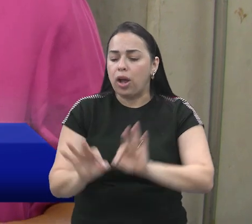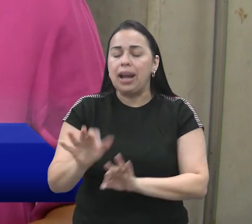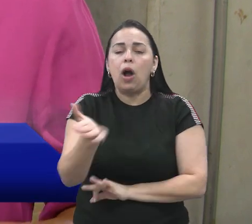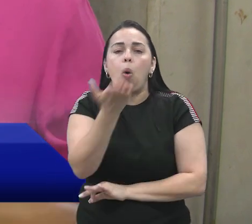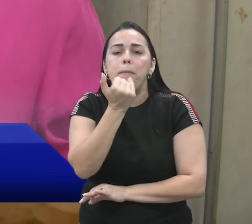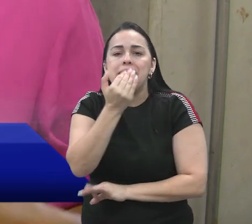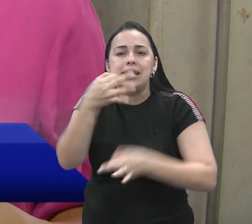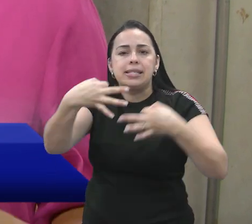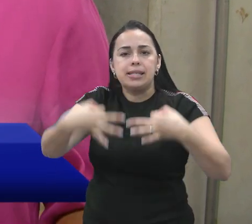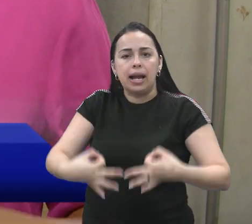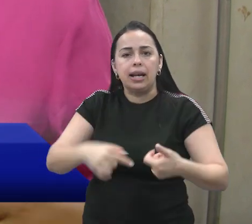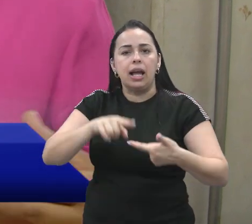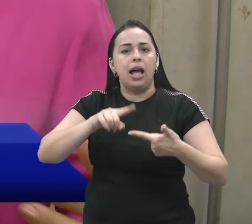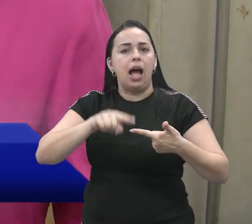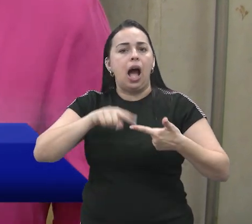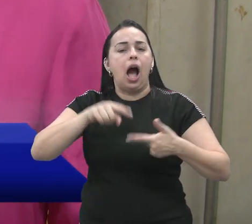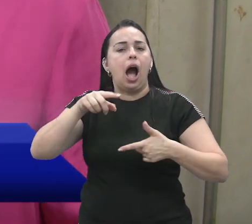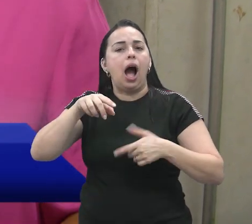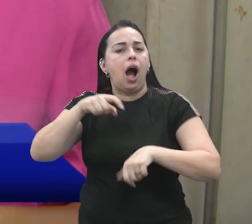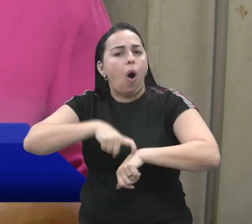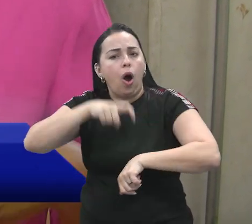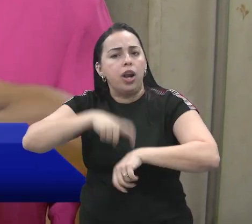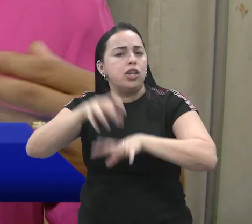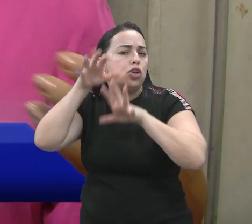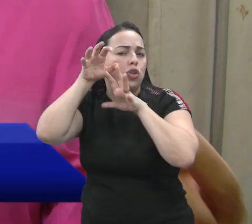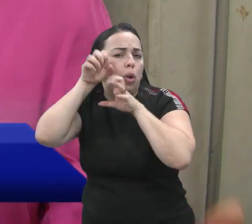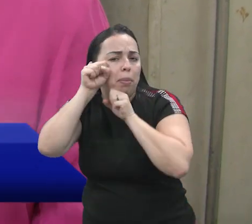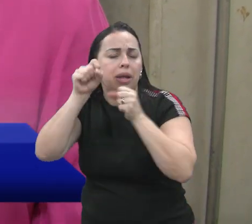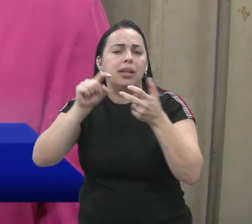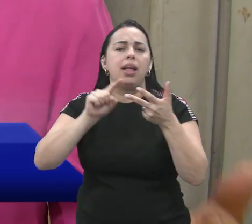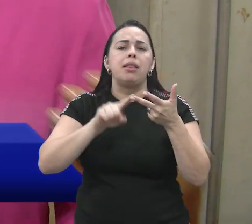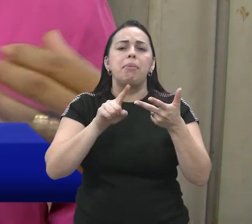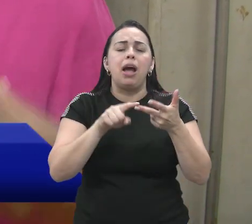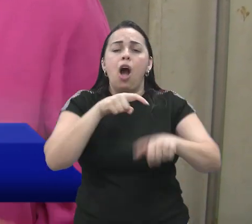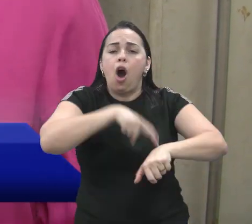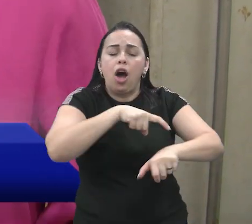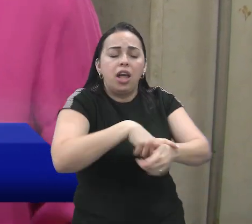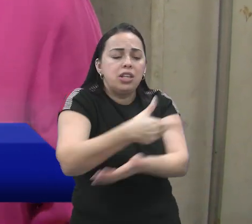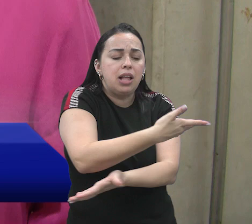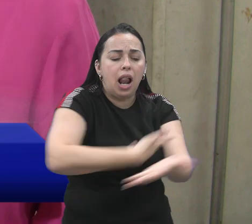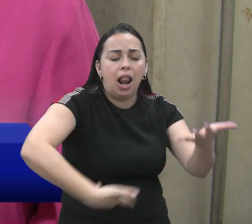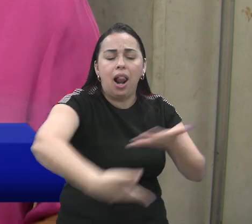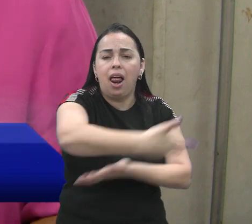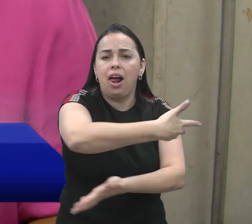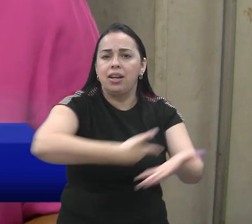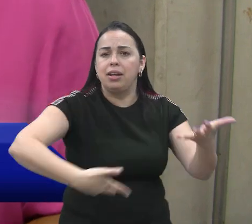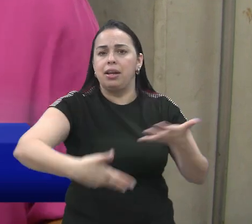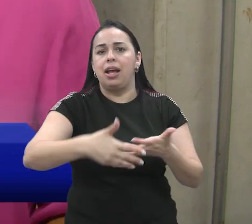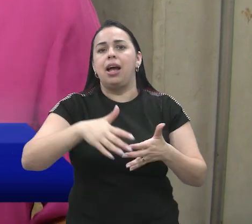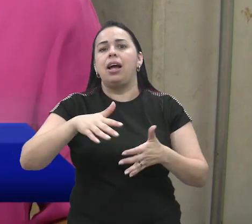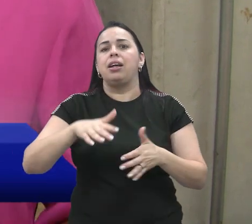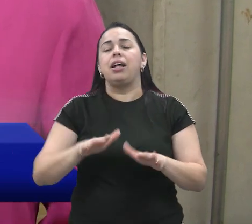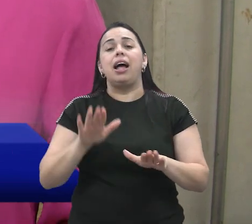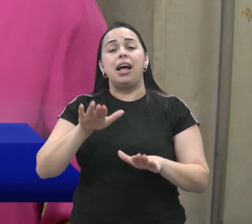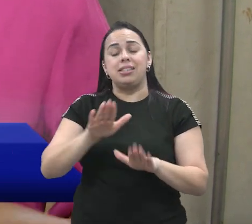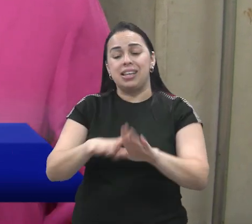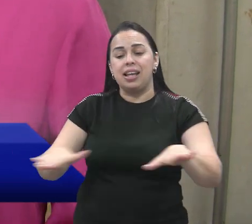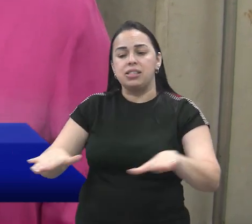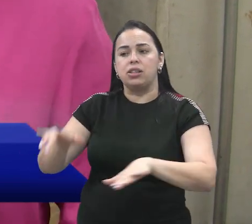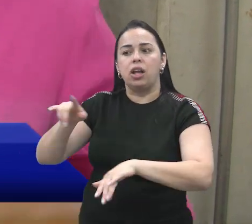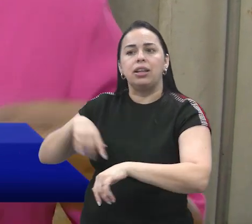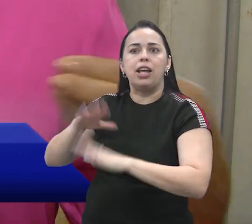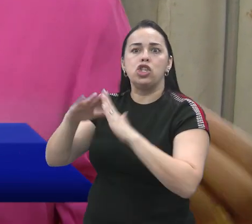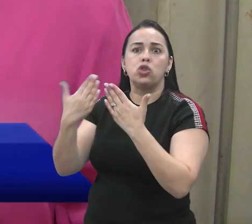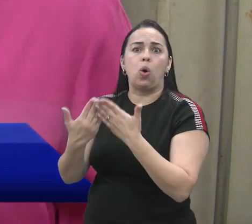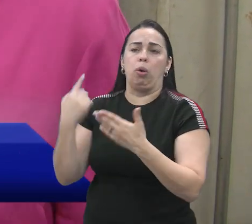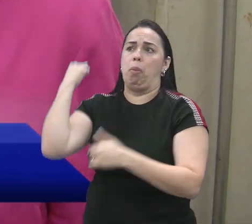criança possa ter uma alimentação saudável, ter horas de conforto também, de interação em casa, sobretudo as crianças